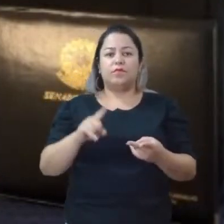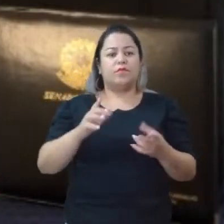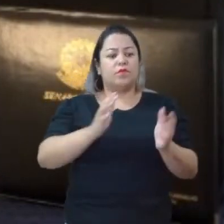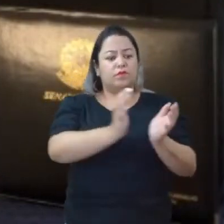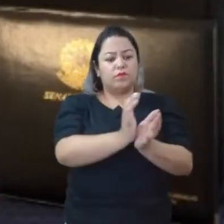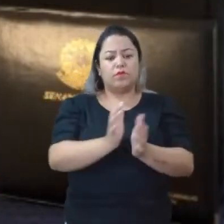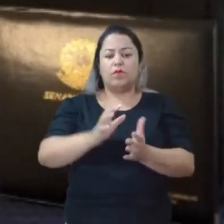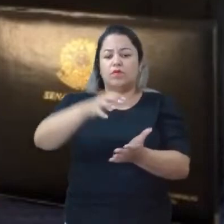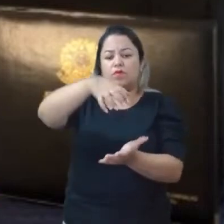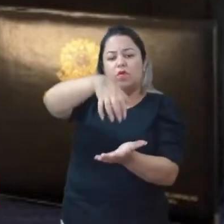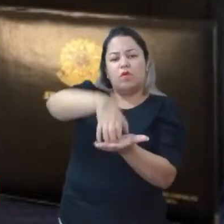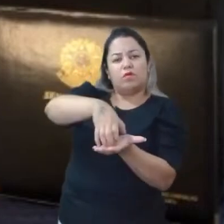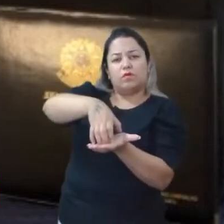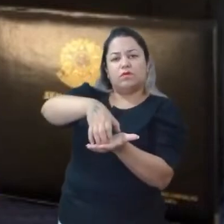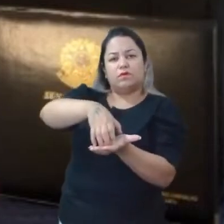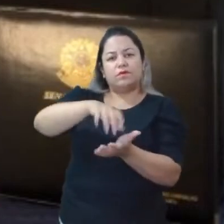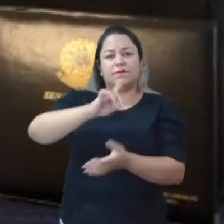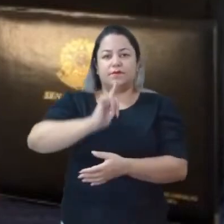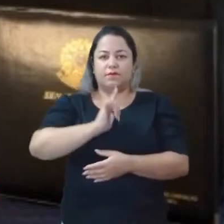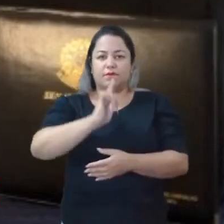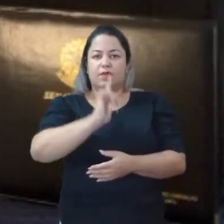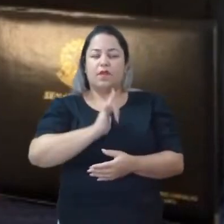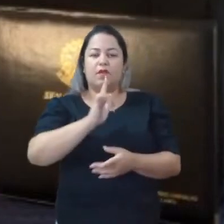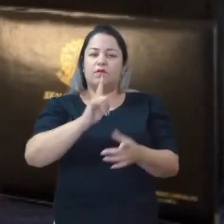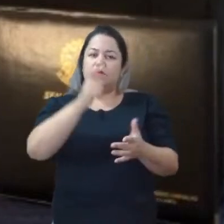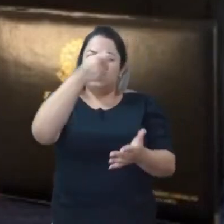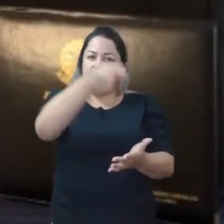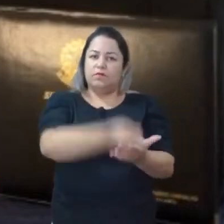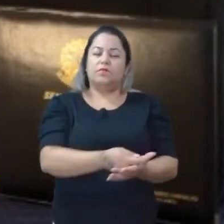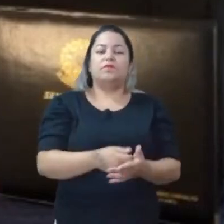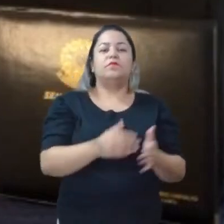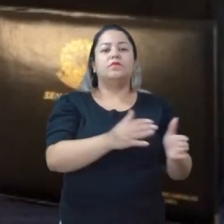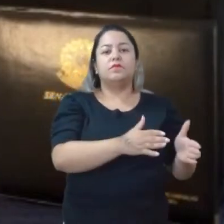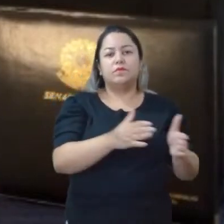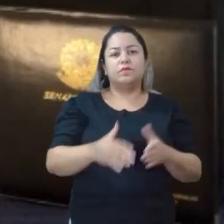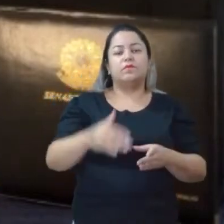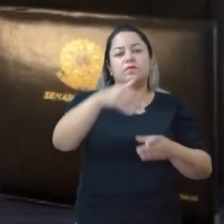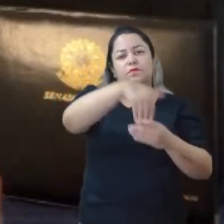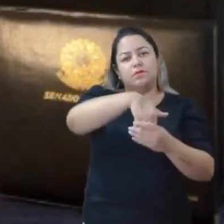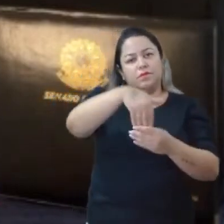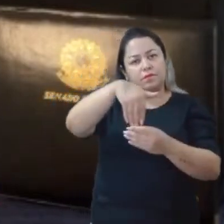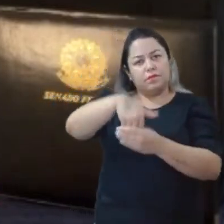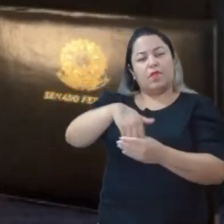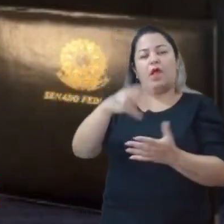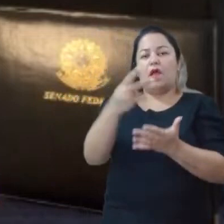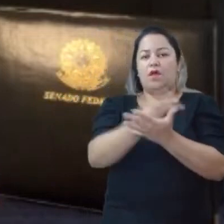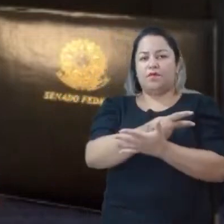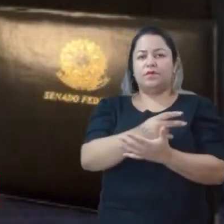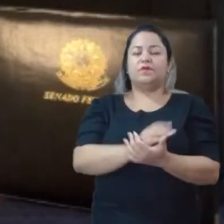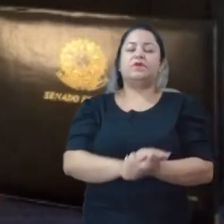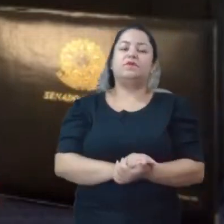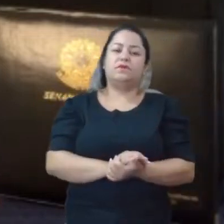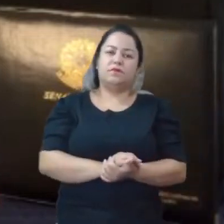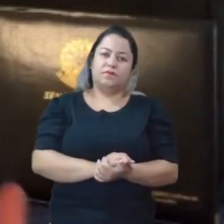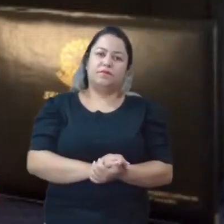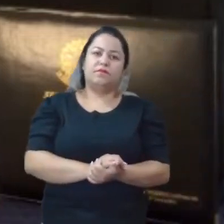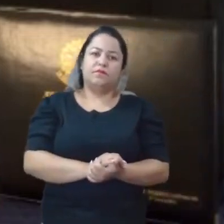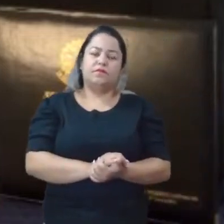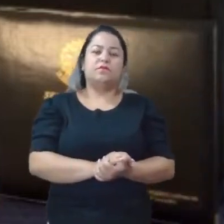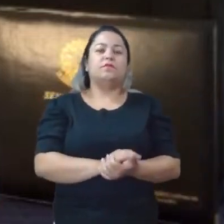órgãos que deveriam dar garantias para que o processo eleitoral aconteça